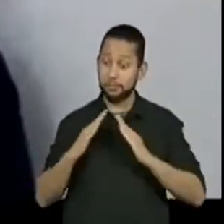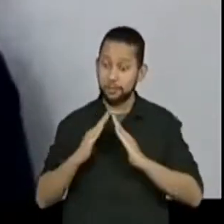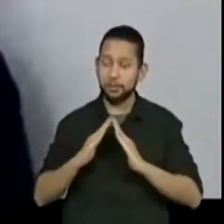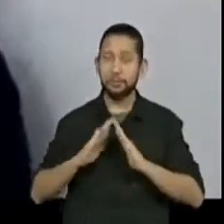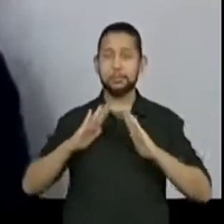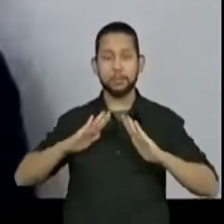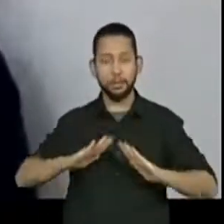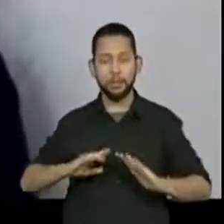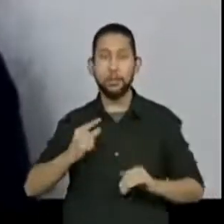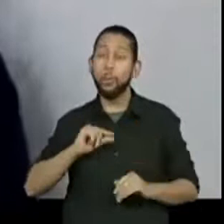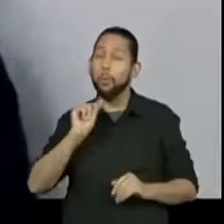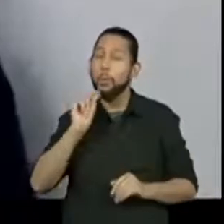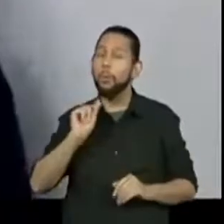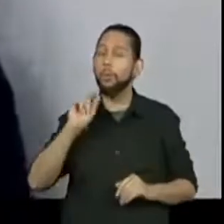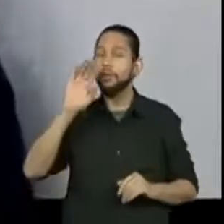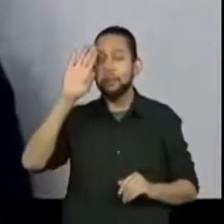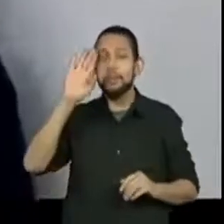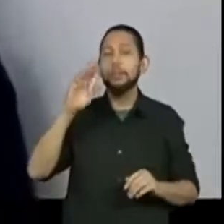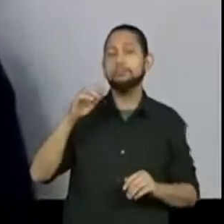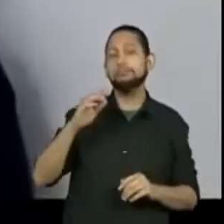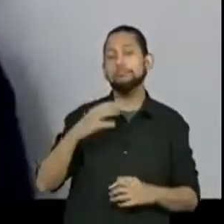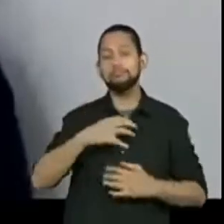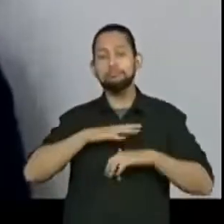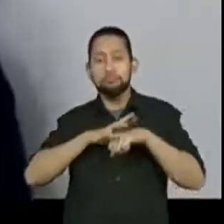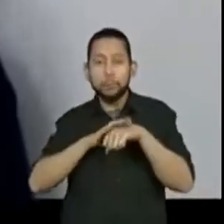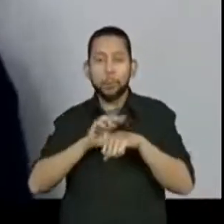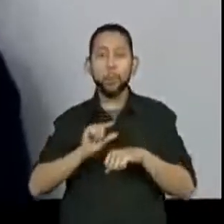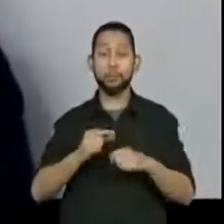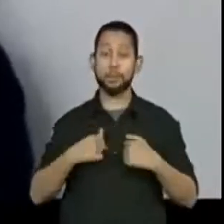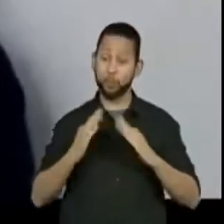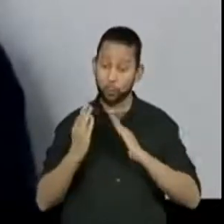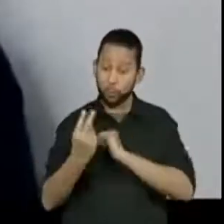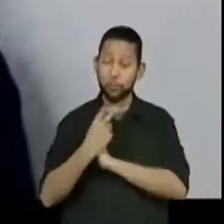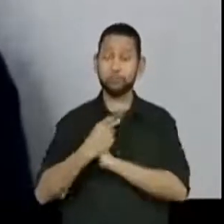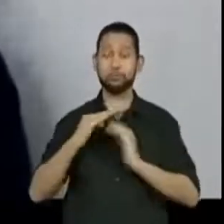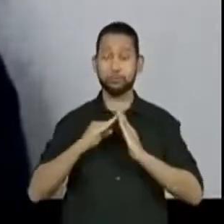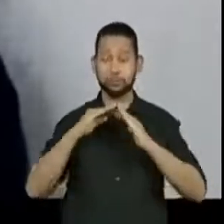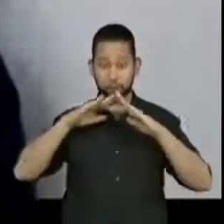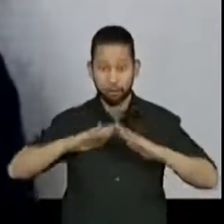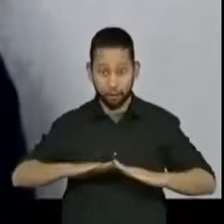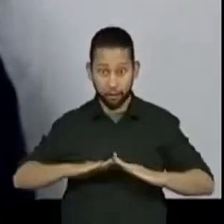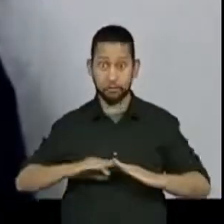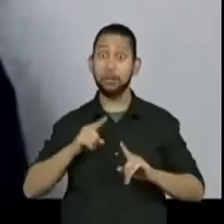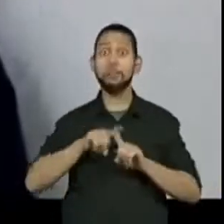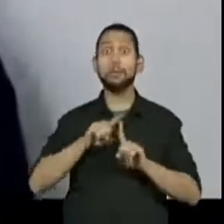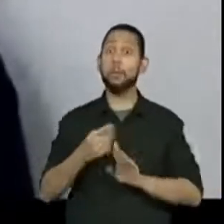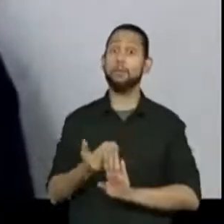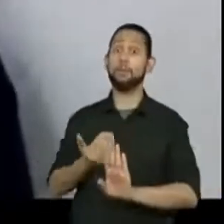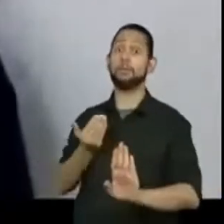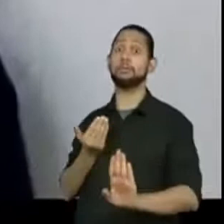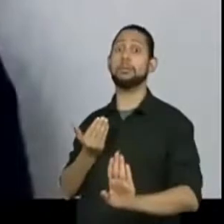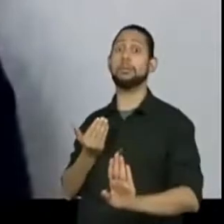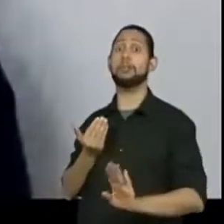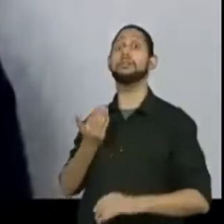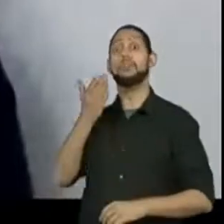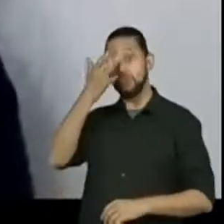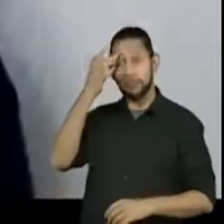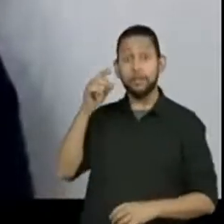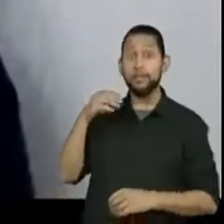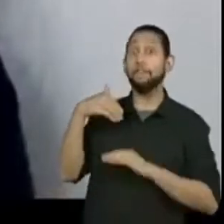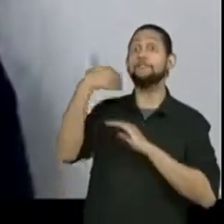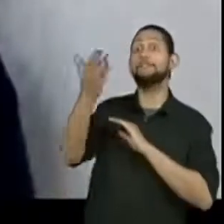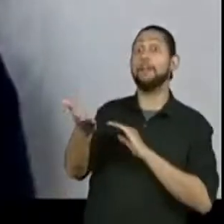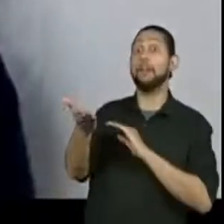um pouquinho mal, mas estou em casa para me cuidar e proteger todos vocês aí do lado de